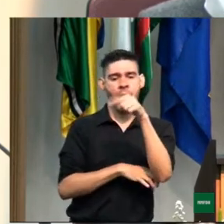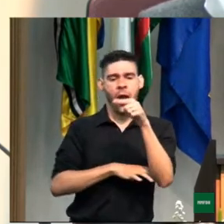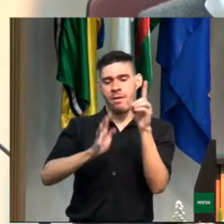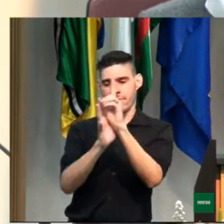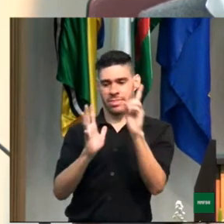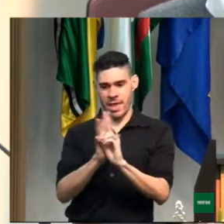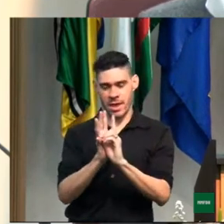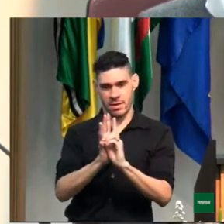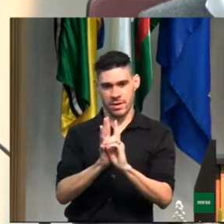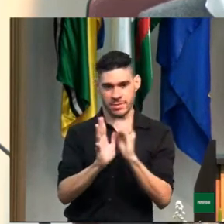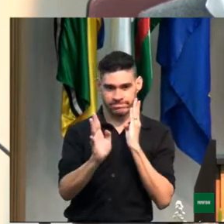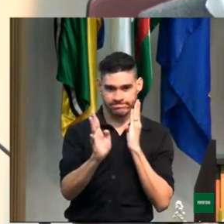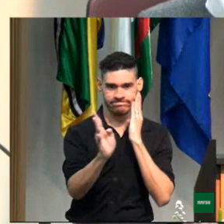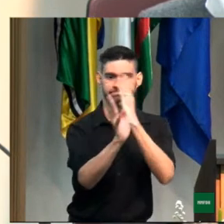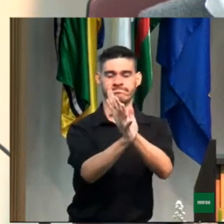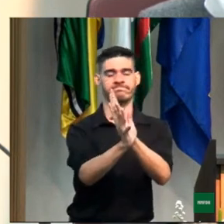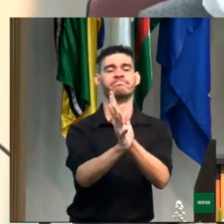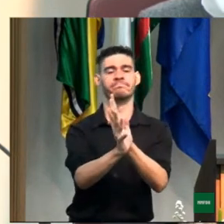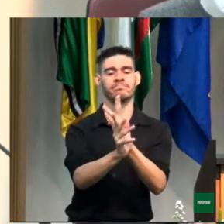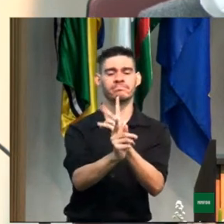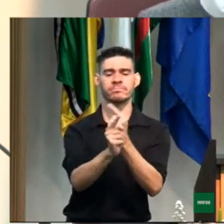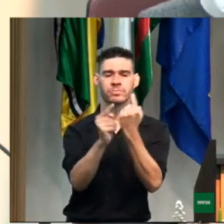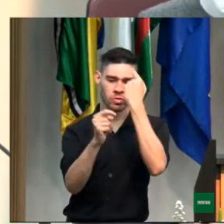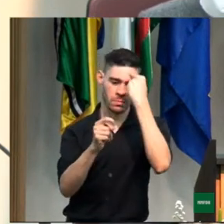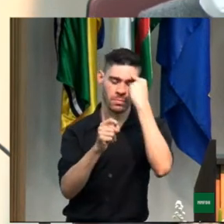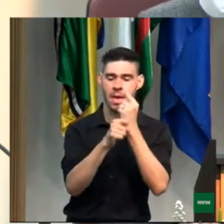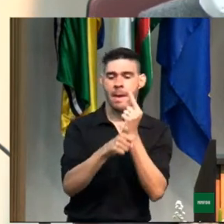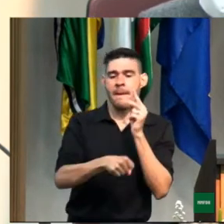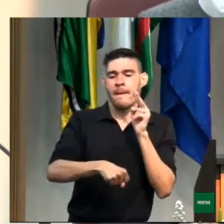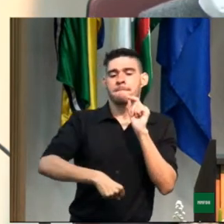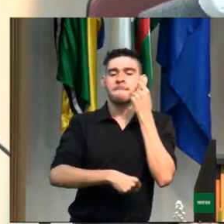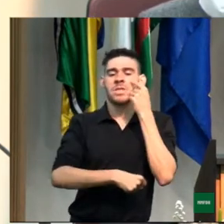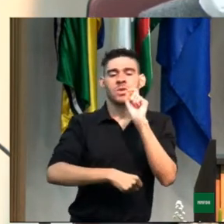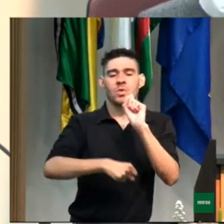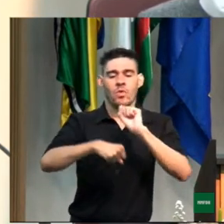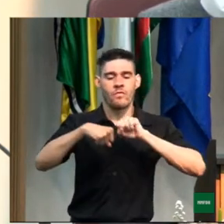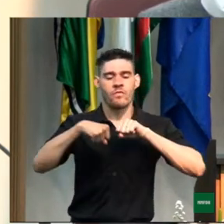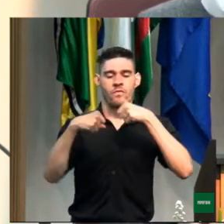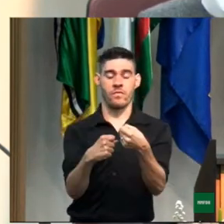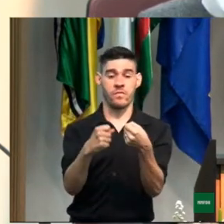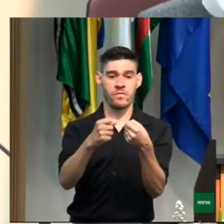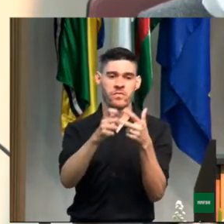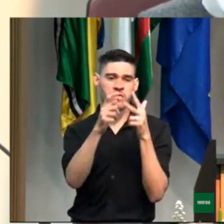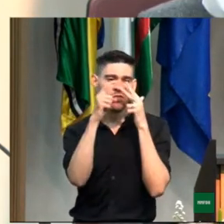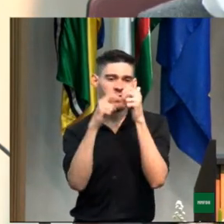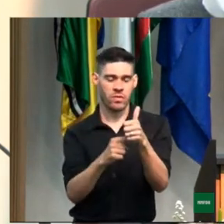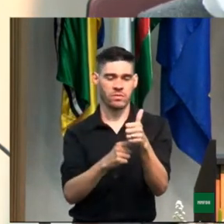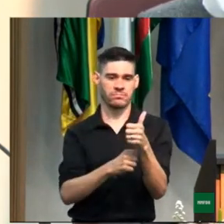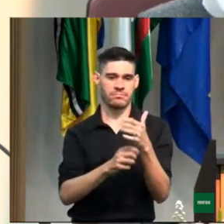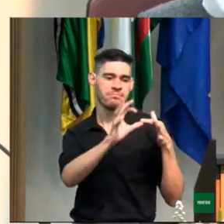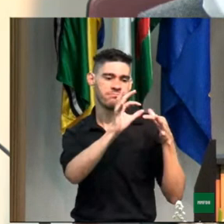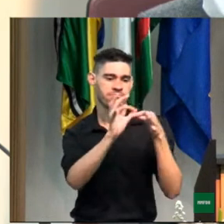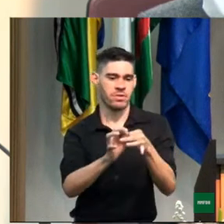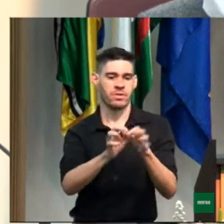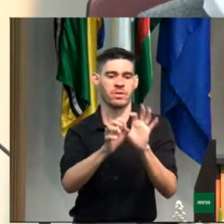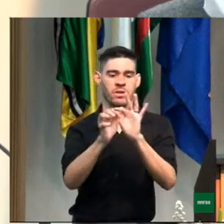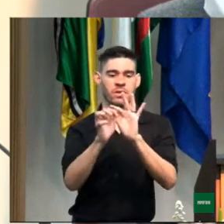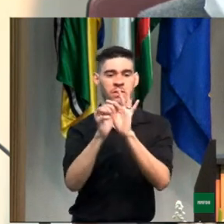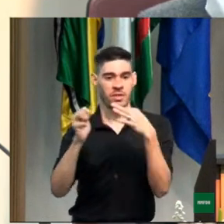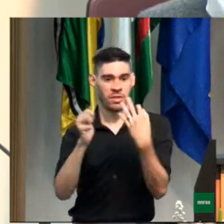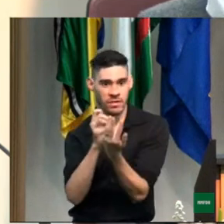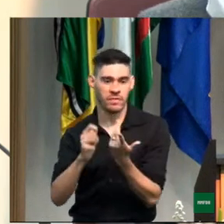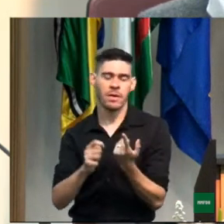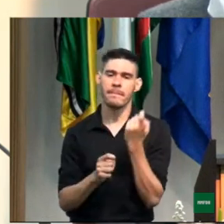linha de pensamento, pensando no fortalecimento dos vínculos familiares e pensando em